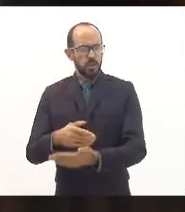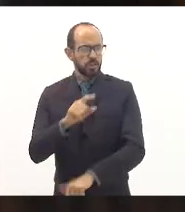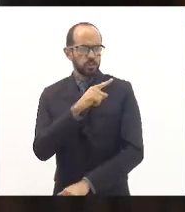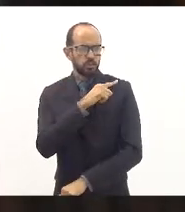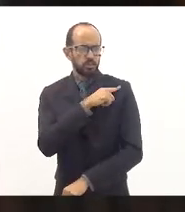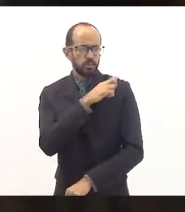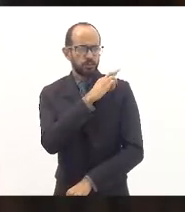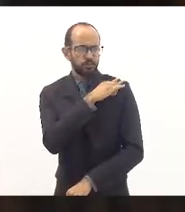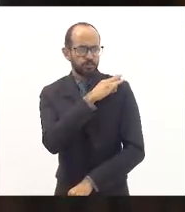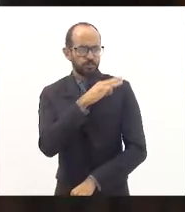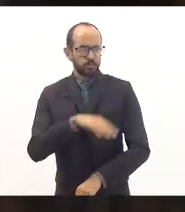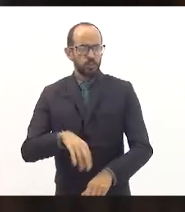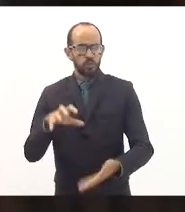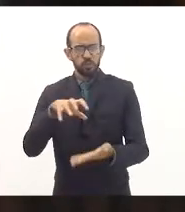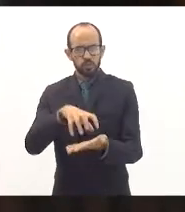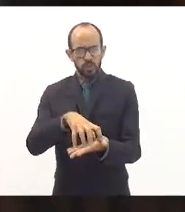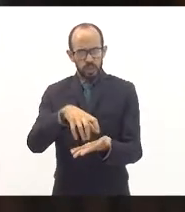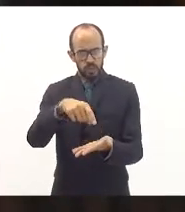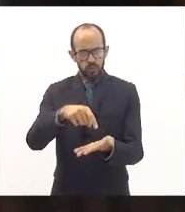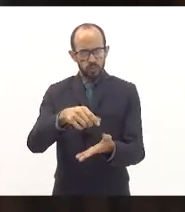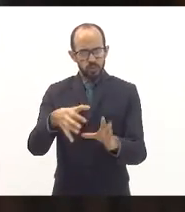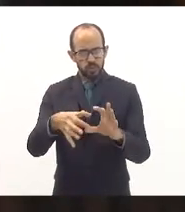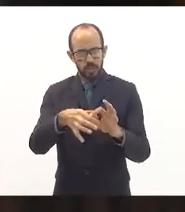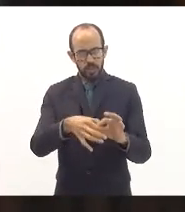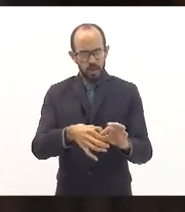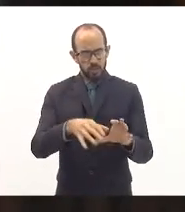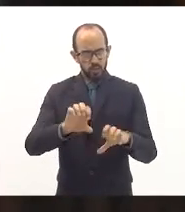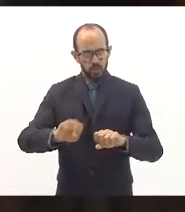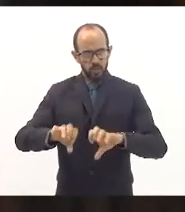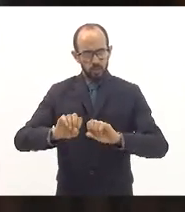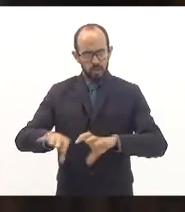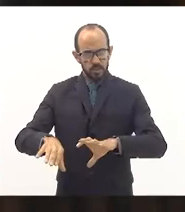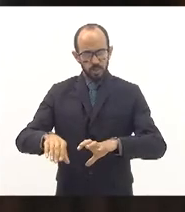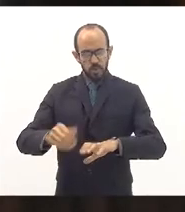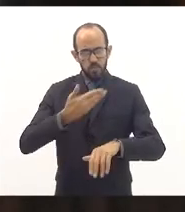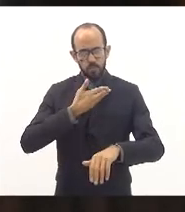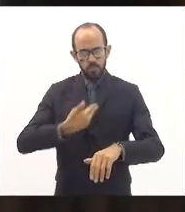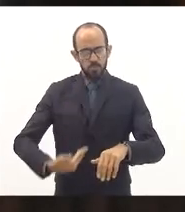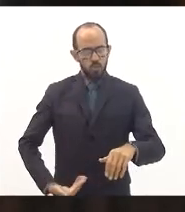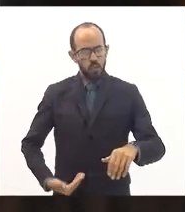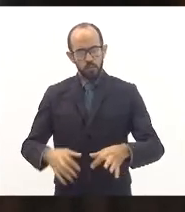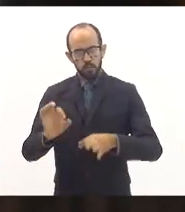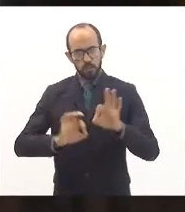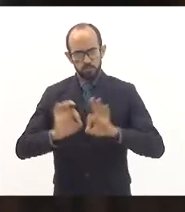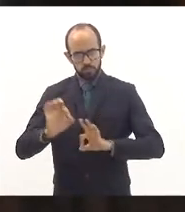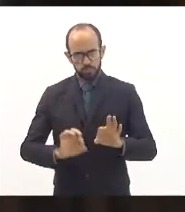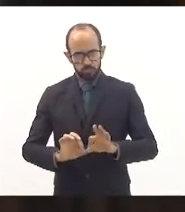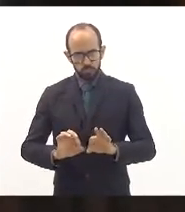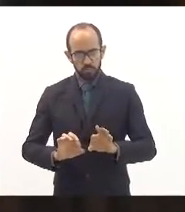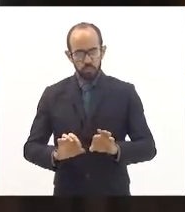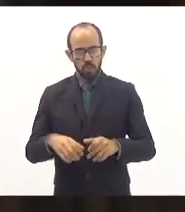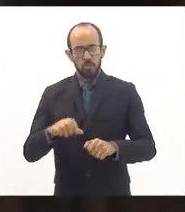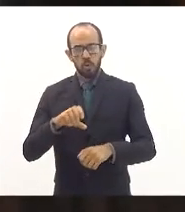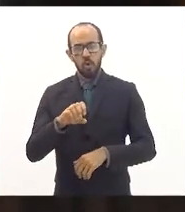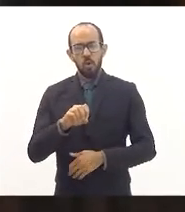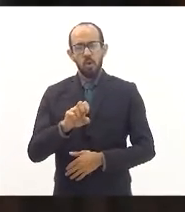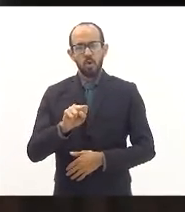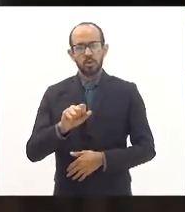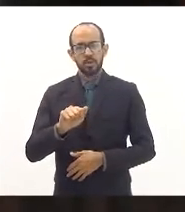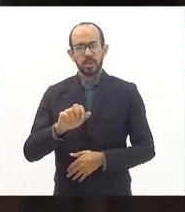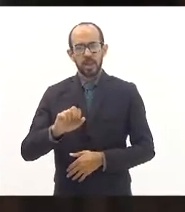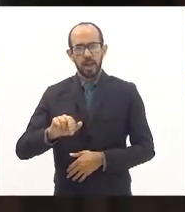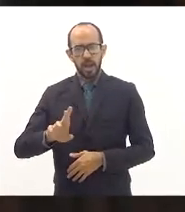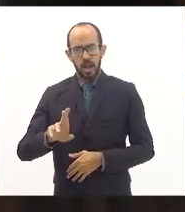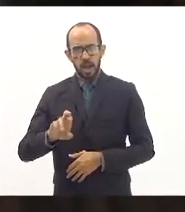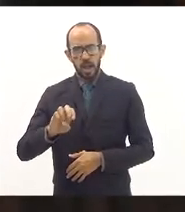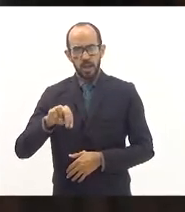os Centros Integrados de Educação Pública, arquitetados por Oscar Niemeyer. As escolas deveriam estar abertas